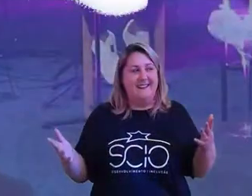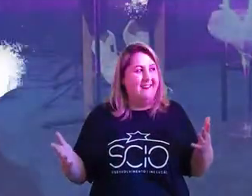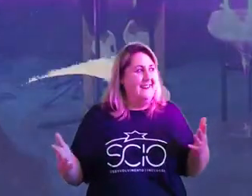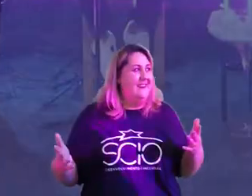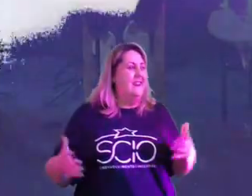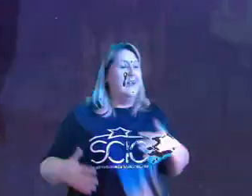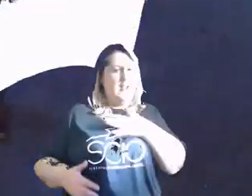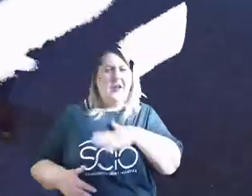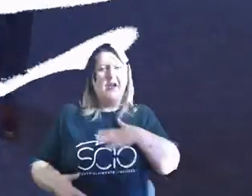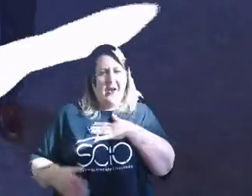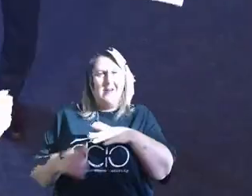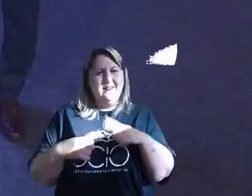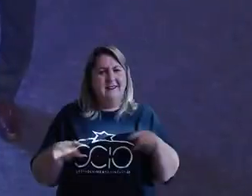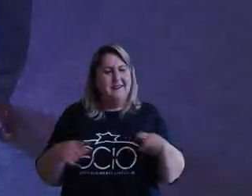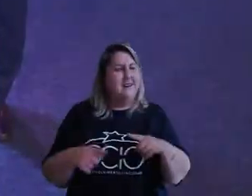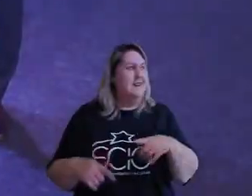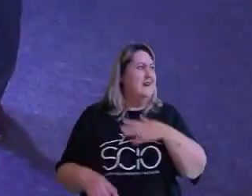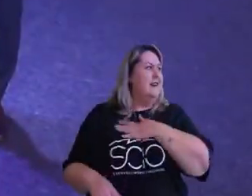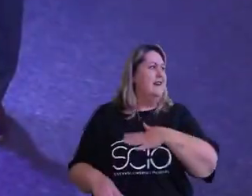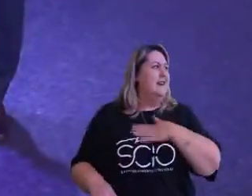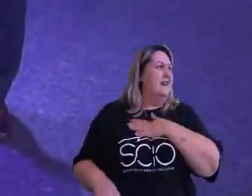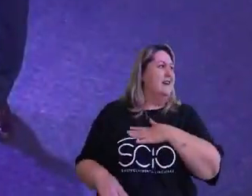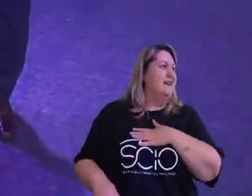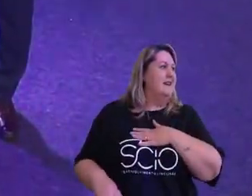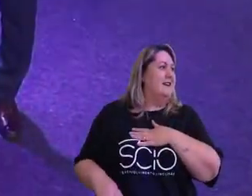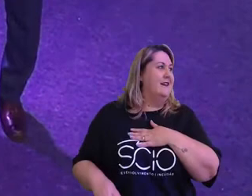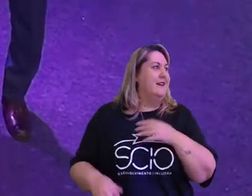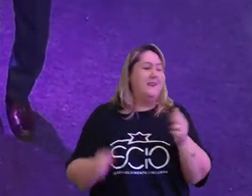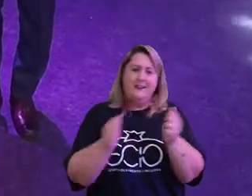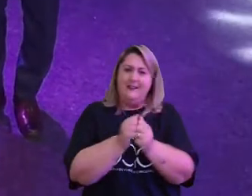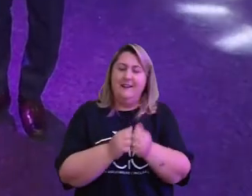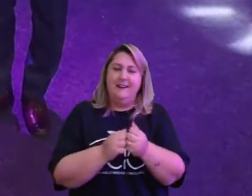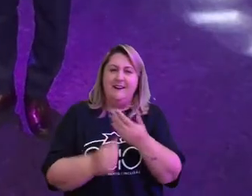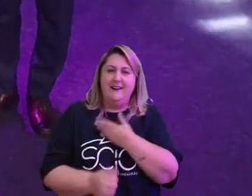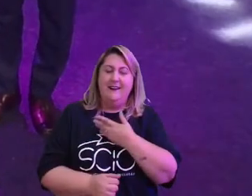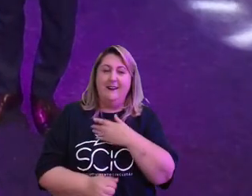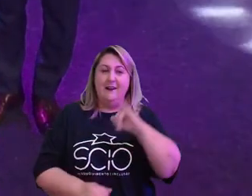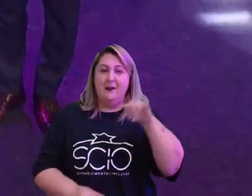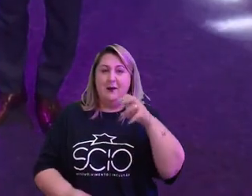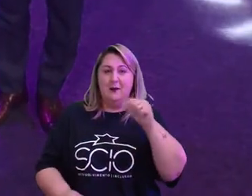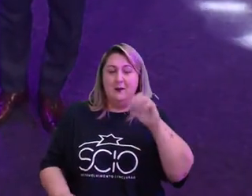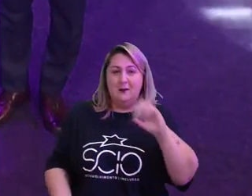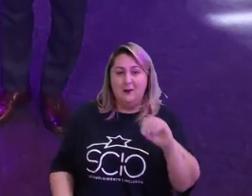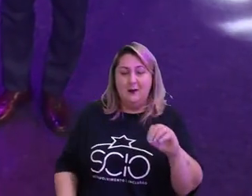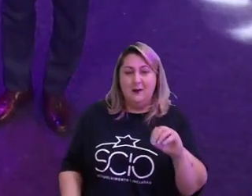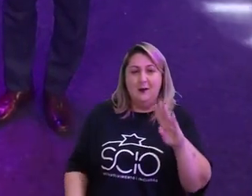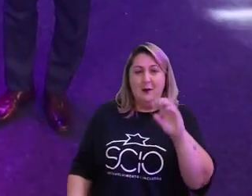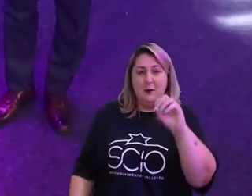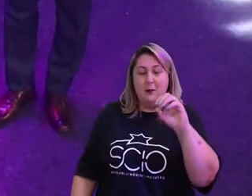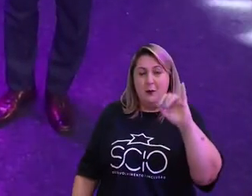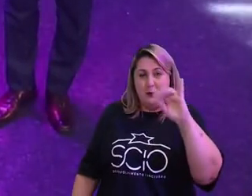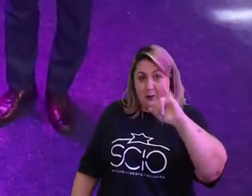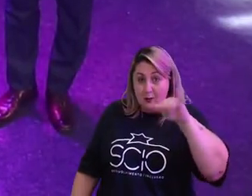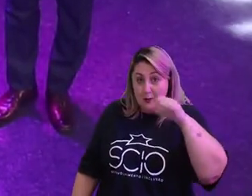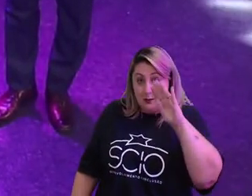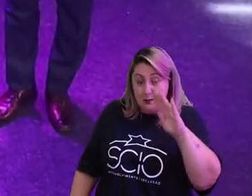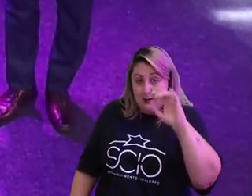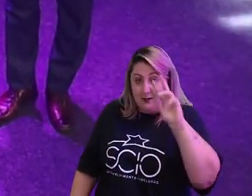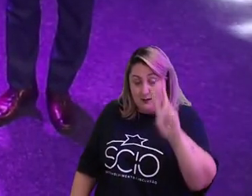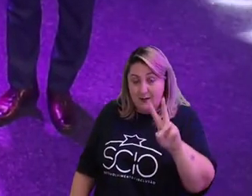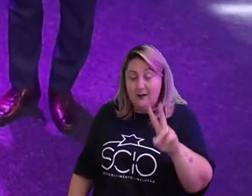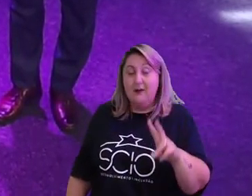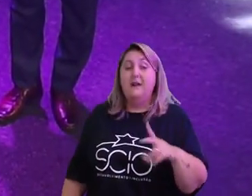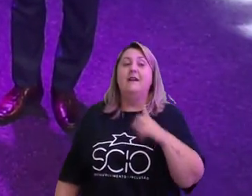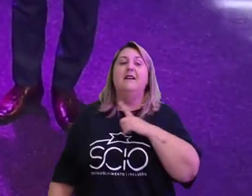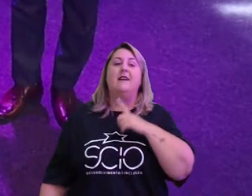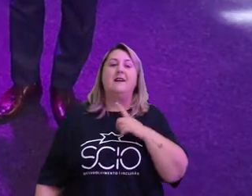Você gosta dessa música, né? Eu gosto, é dos meus parceiros também, é, né? Eu sei. João Bosco e Vinícius são meus irmãos, meus amigos. Participaram da